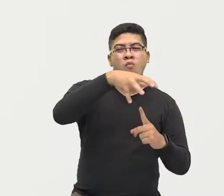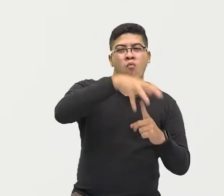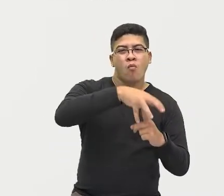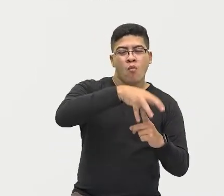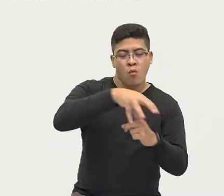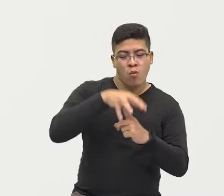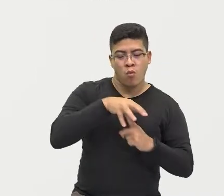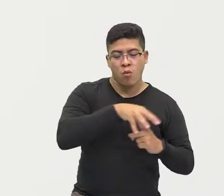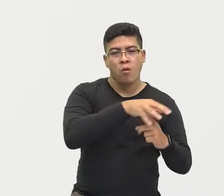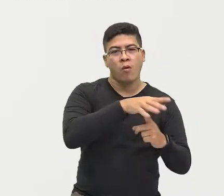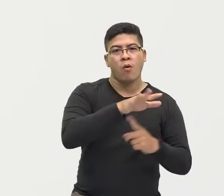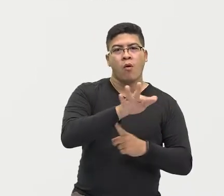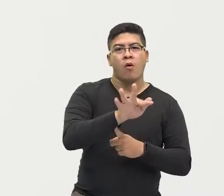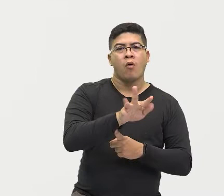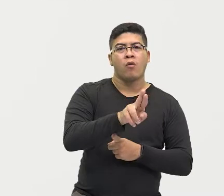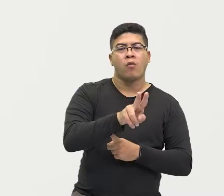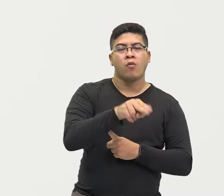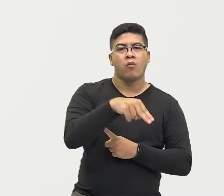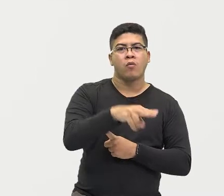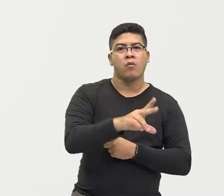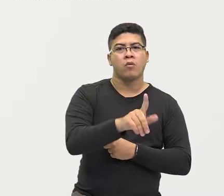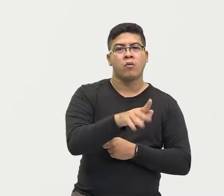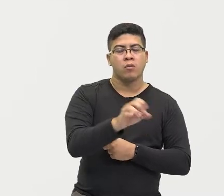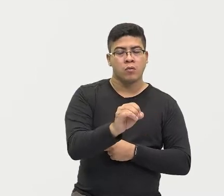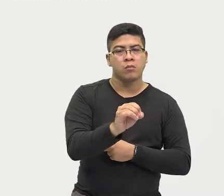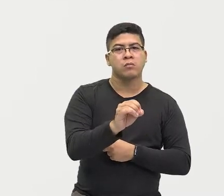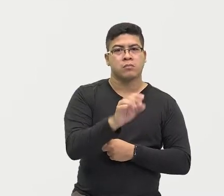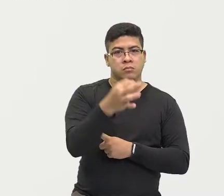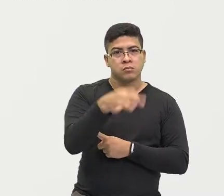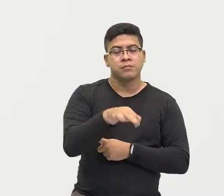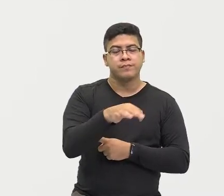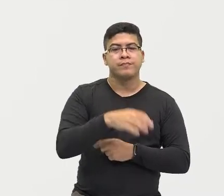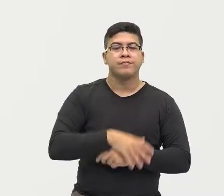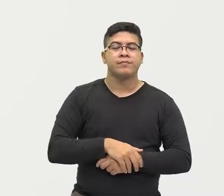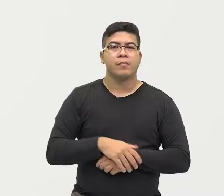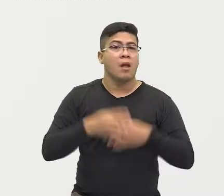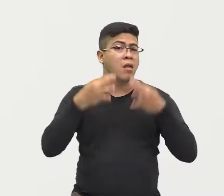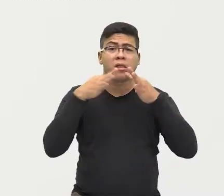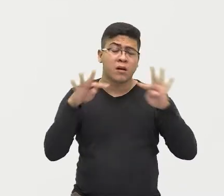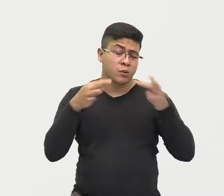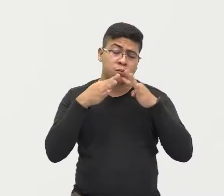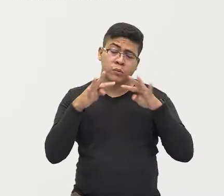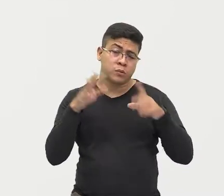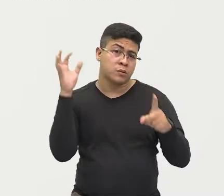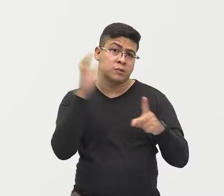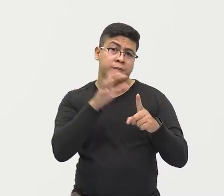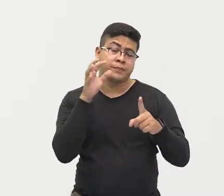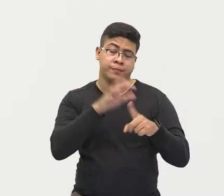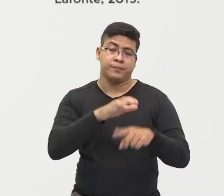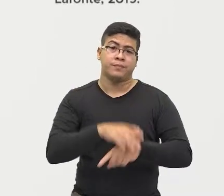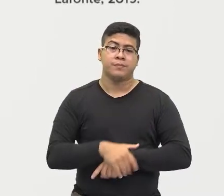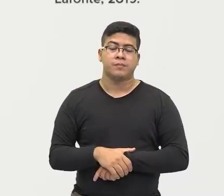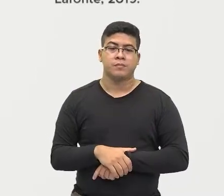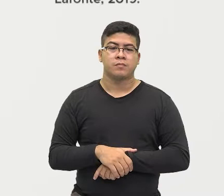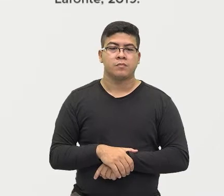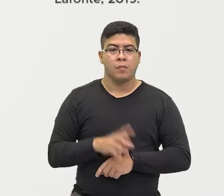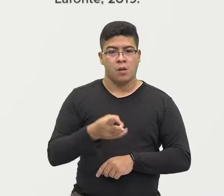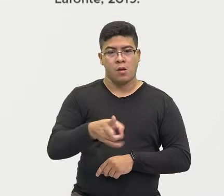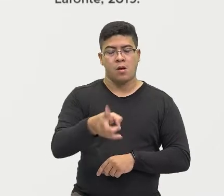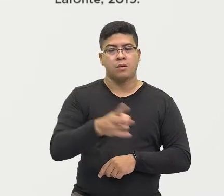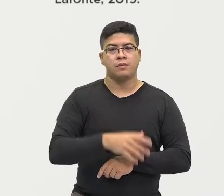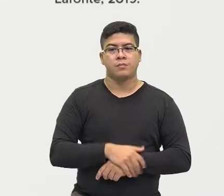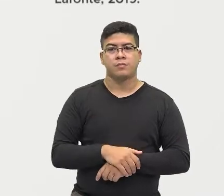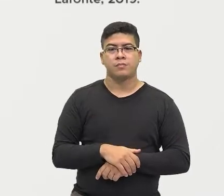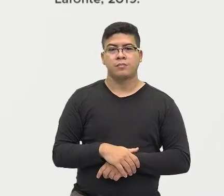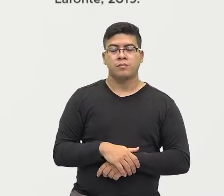do caboclo como um parasita? Muito bem. Naturalismo, influência do naturalismo. Prosseguindo,